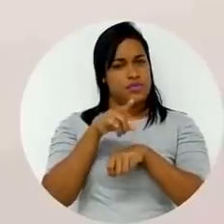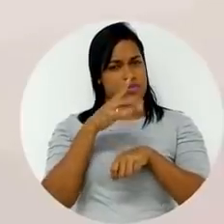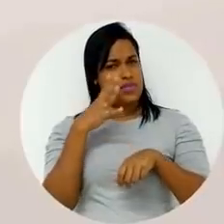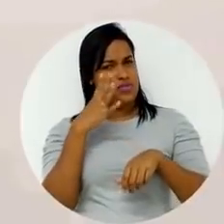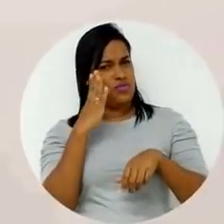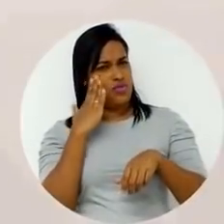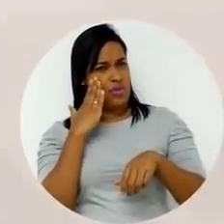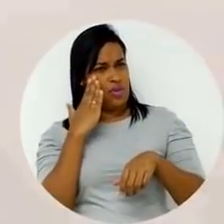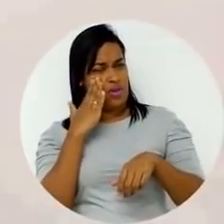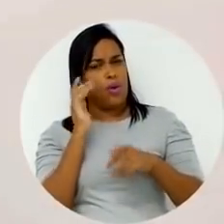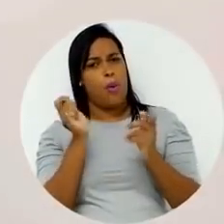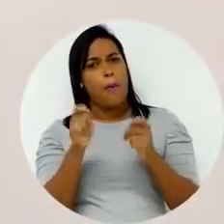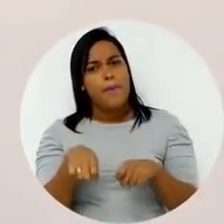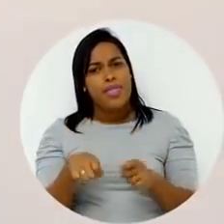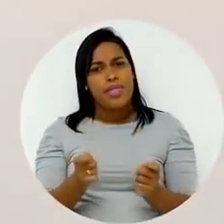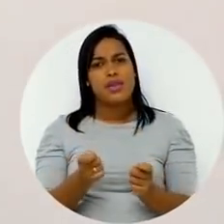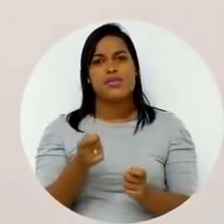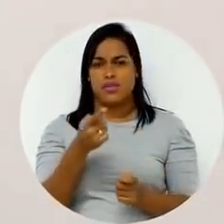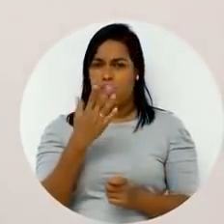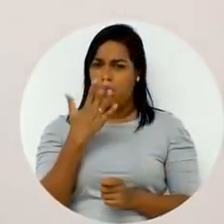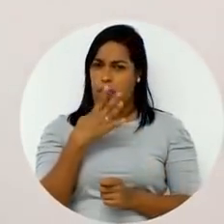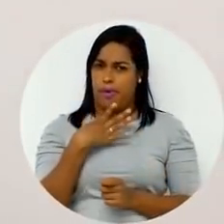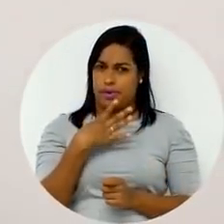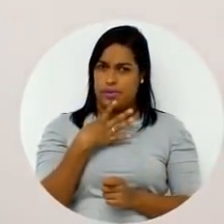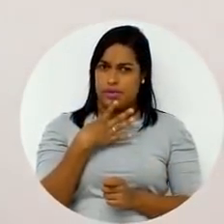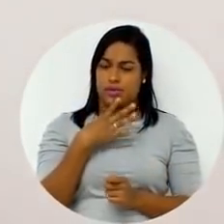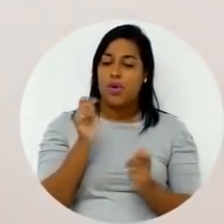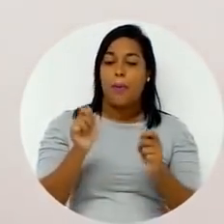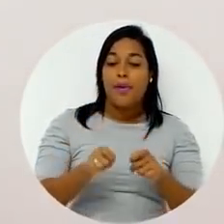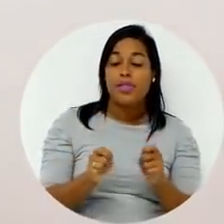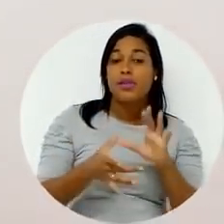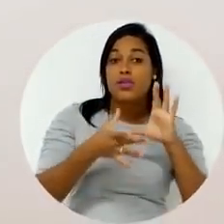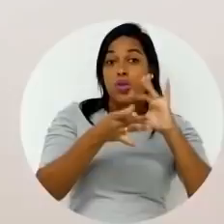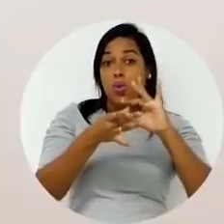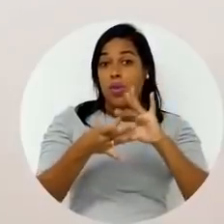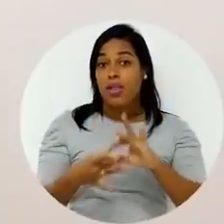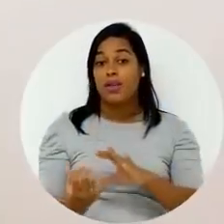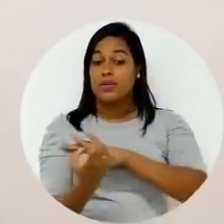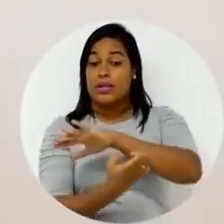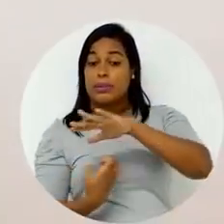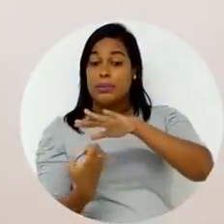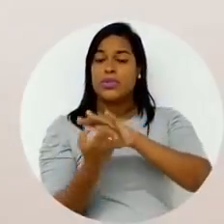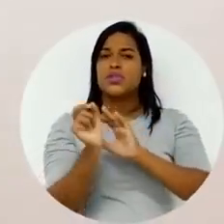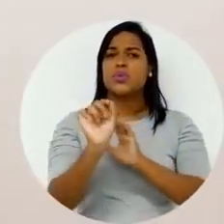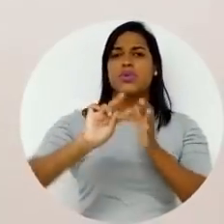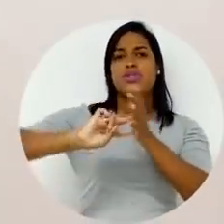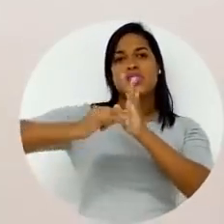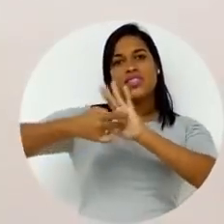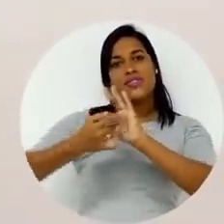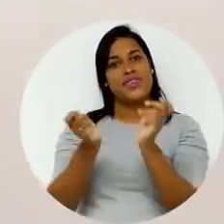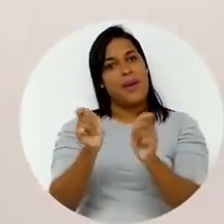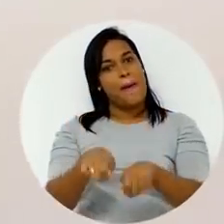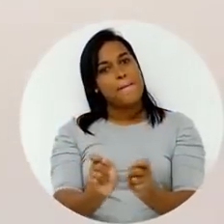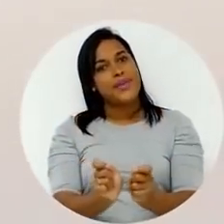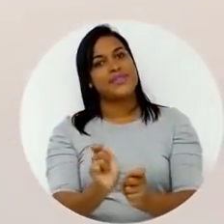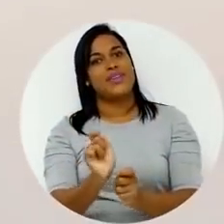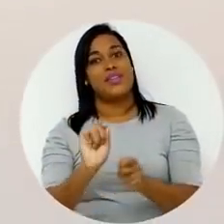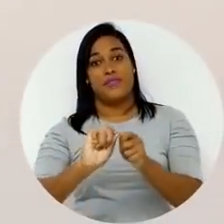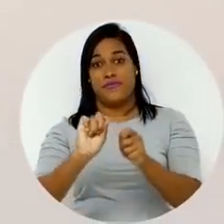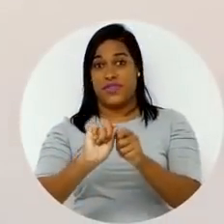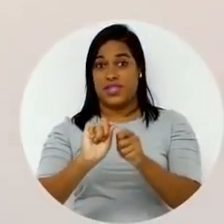ouviu falar em competências? Competências, no contexto das empresas, significa a